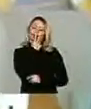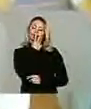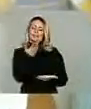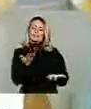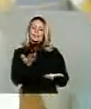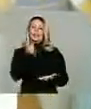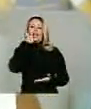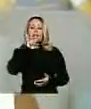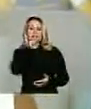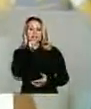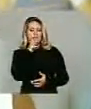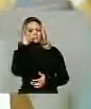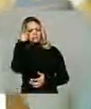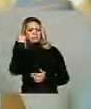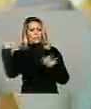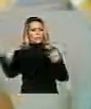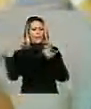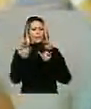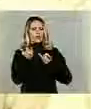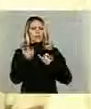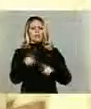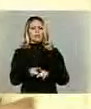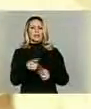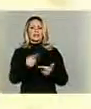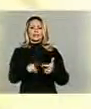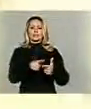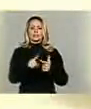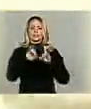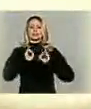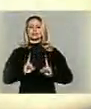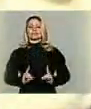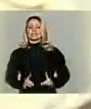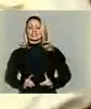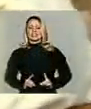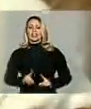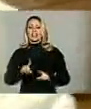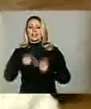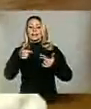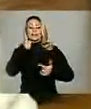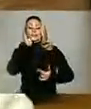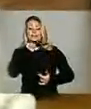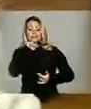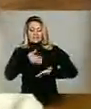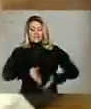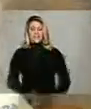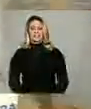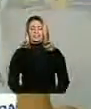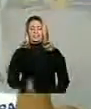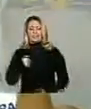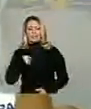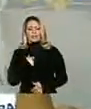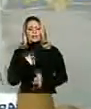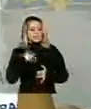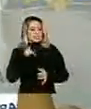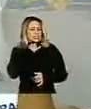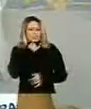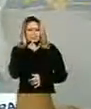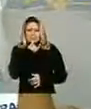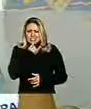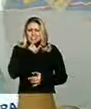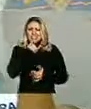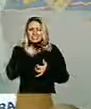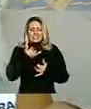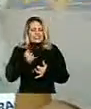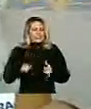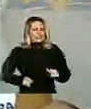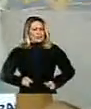mãe só foi informada que era portadora da doença depois que a menina nasceu. Eu fiquei bem abalada,